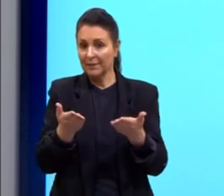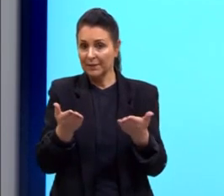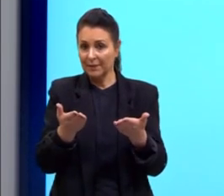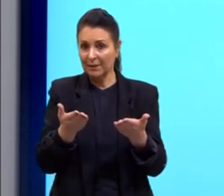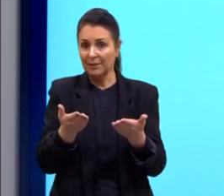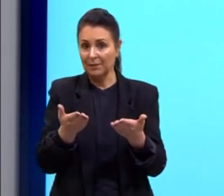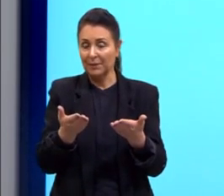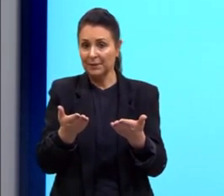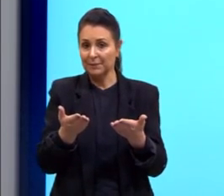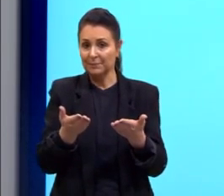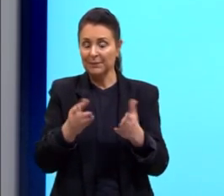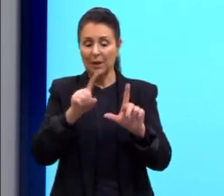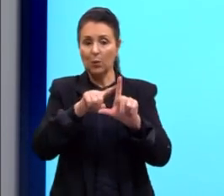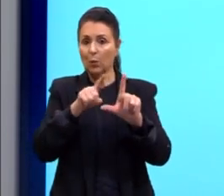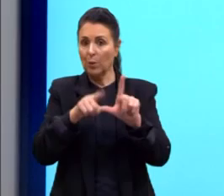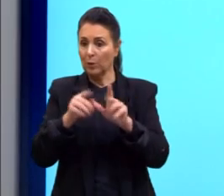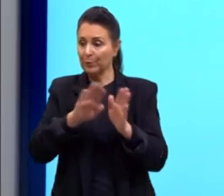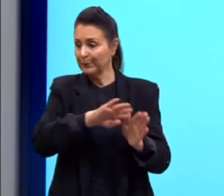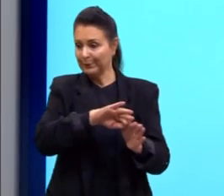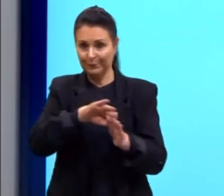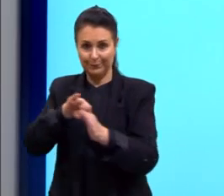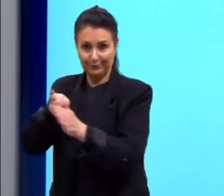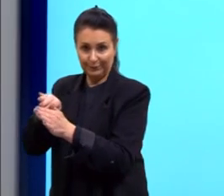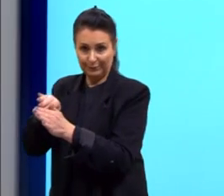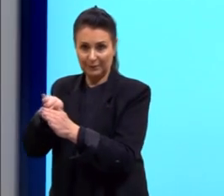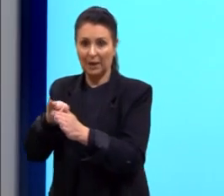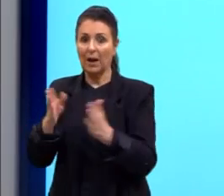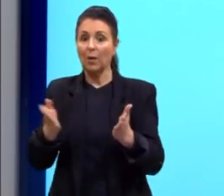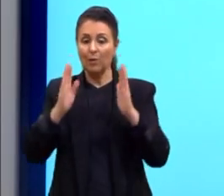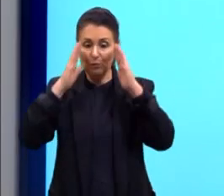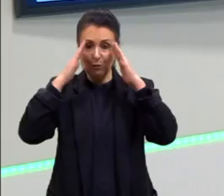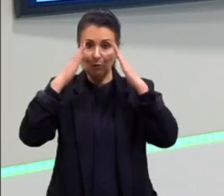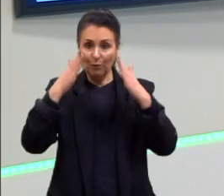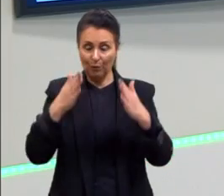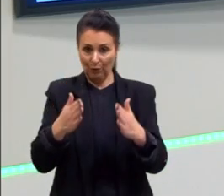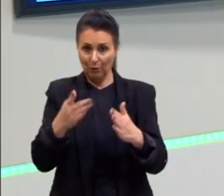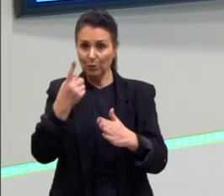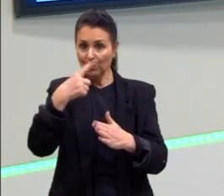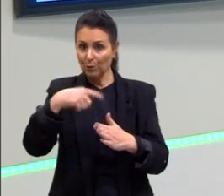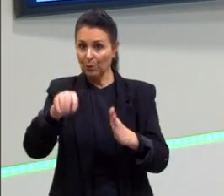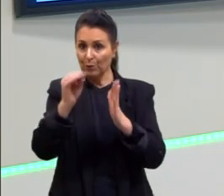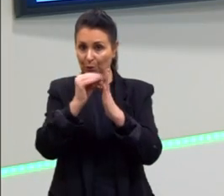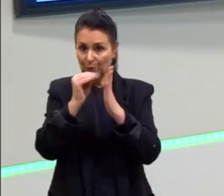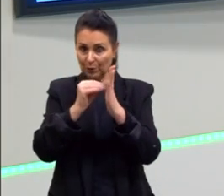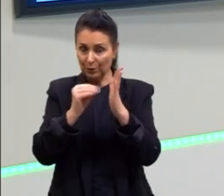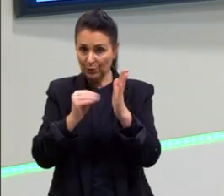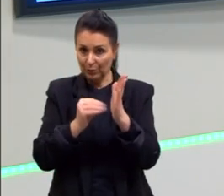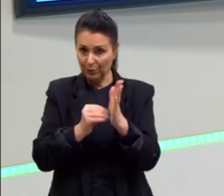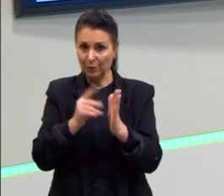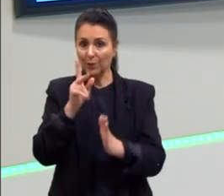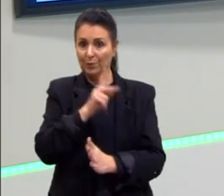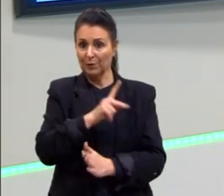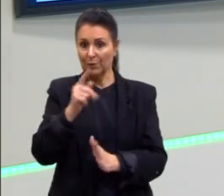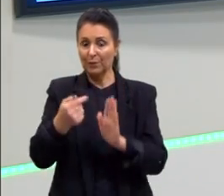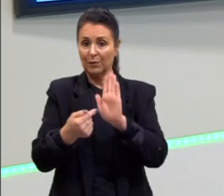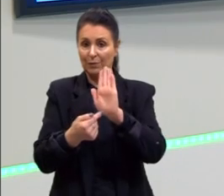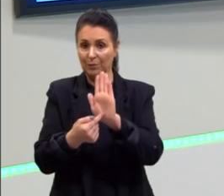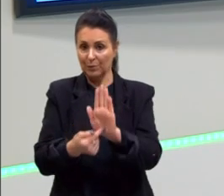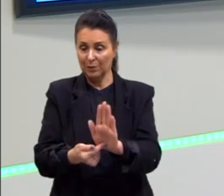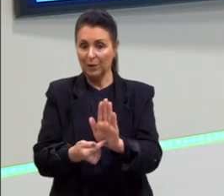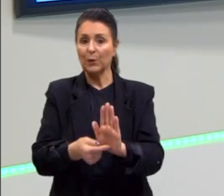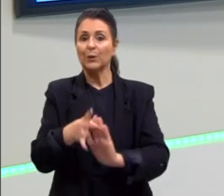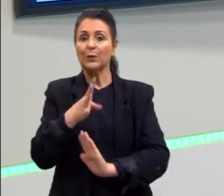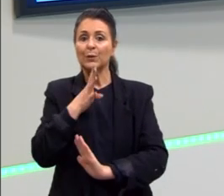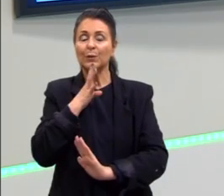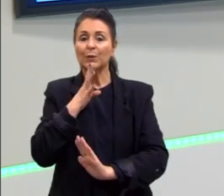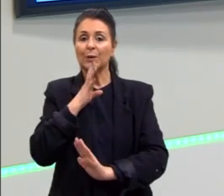então essa parte de ângulos um pouco de lado vamos vamos focar agora em outra parte então eu trago para vocês aqui o